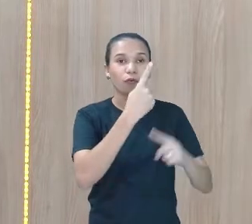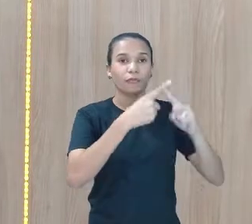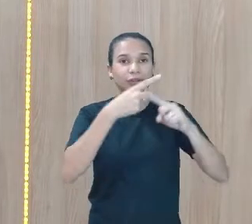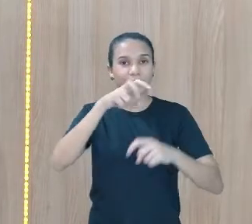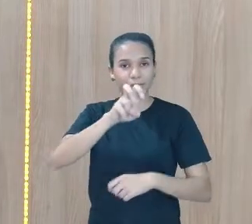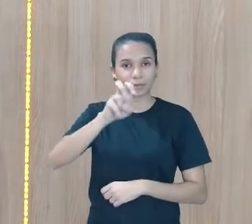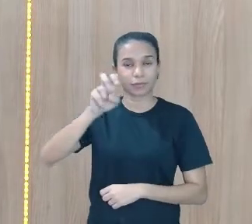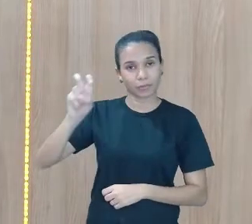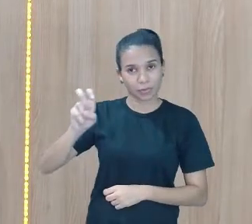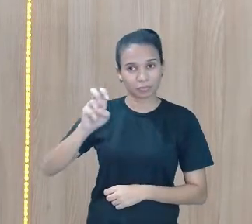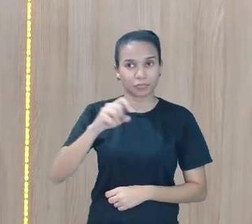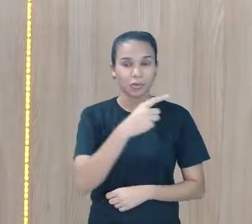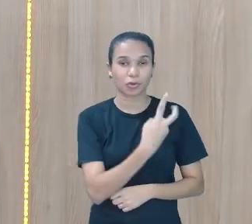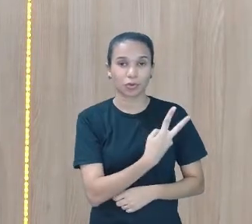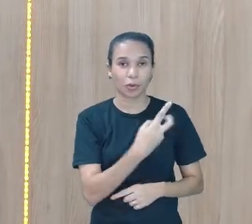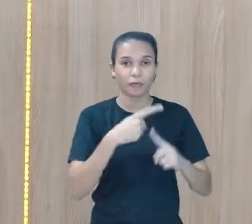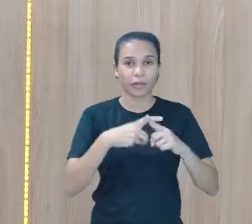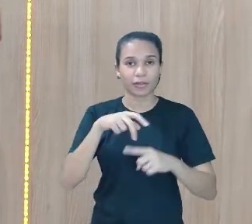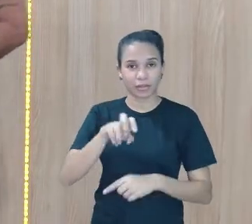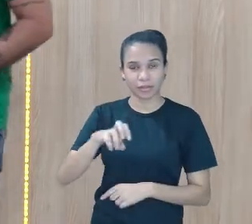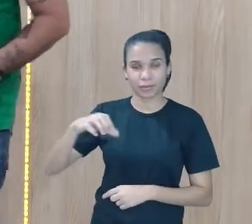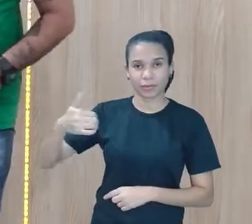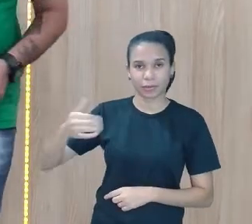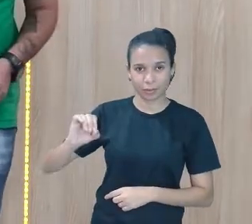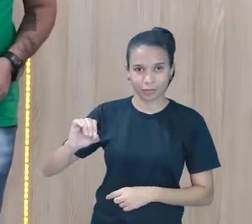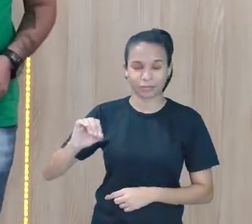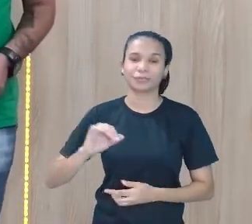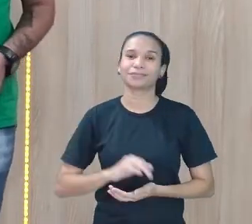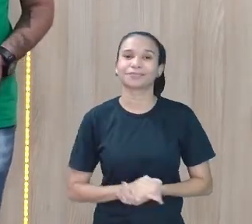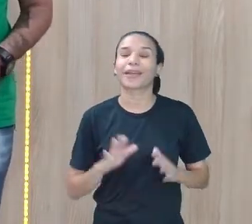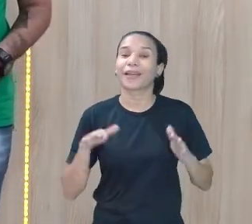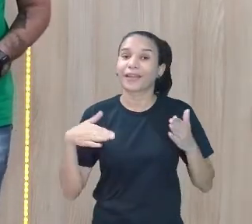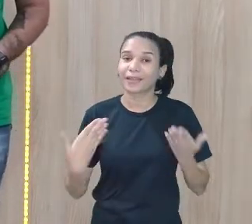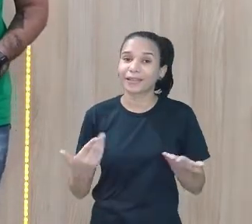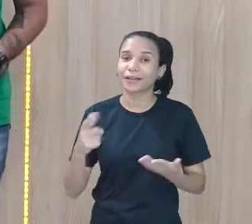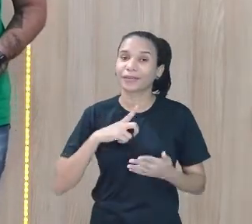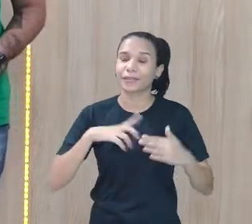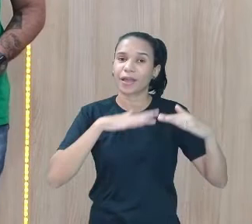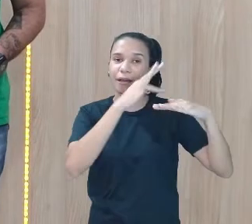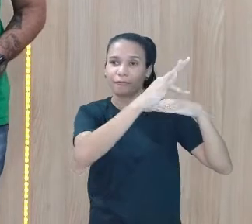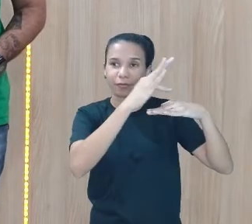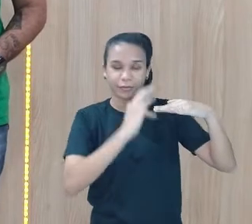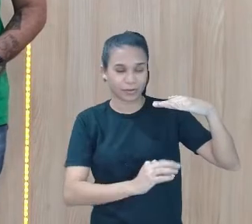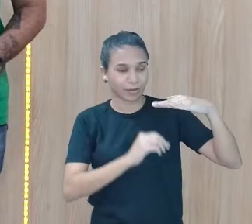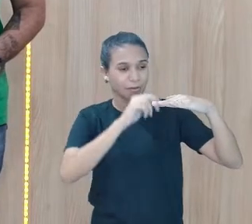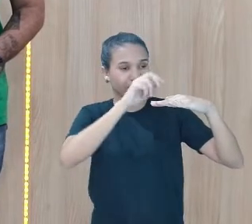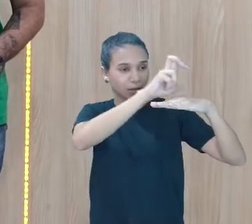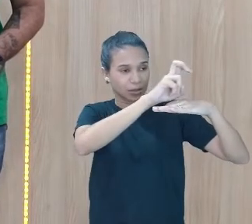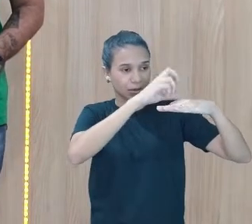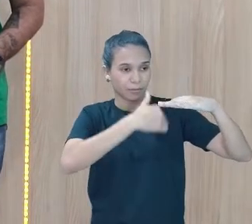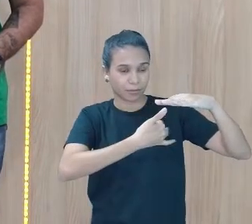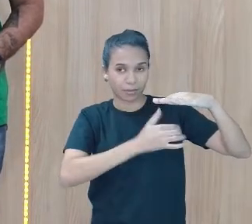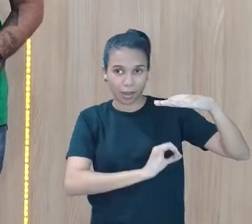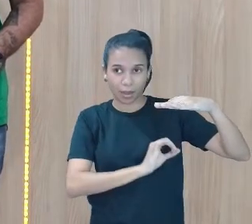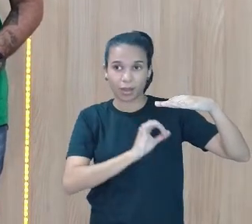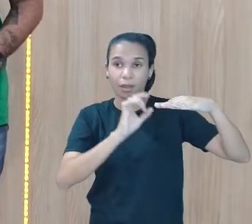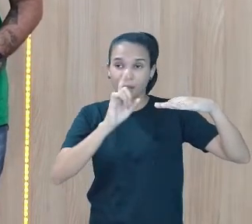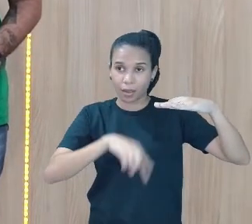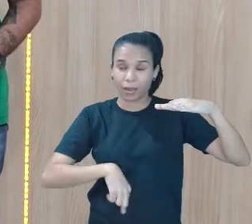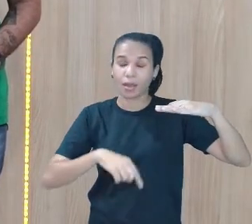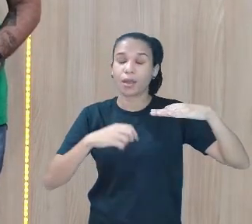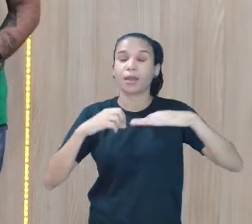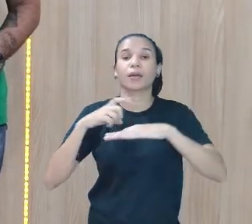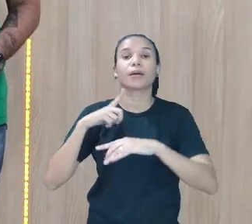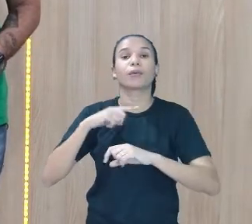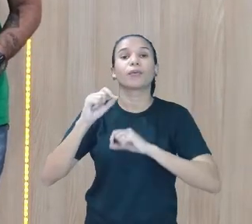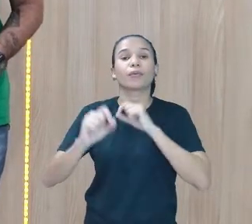1 vezes 5, 5, 2 vezes 5, 10. Então, a fração 5 sobre 10, ela é